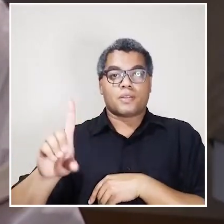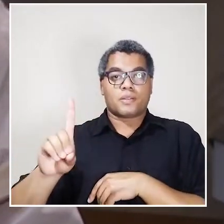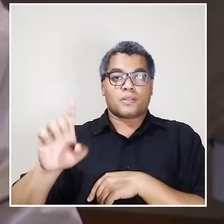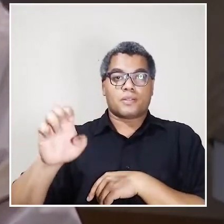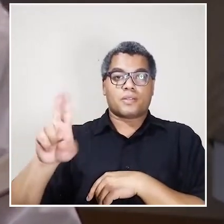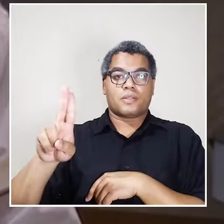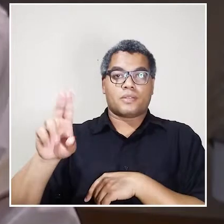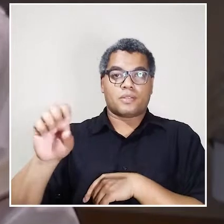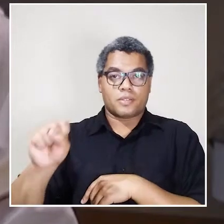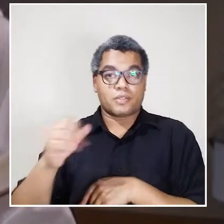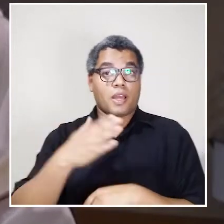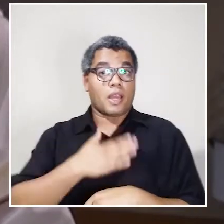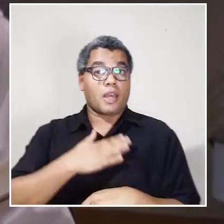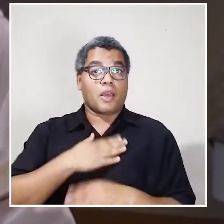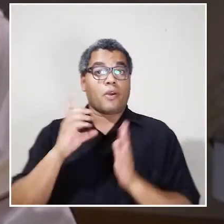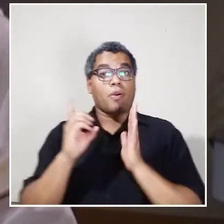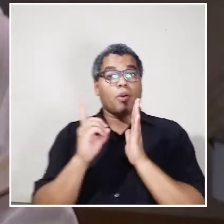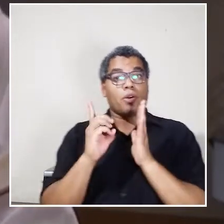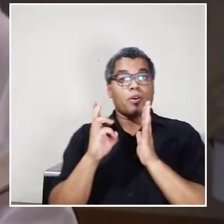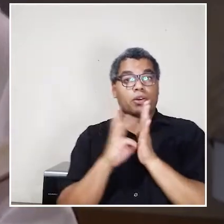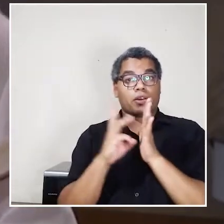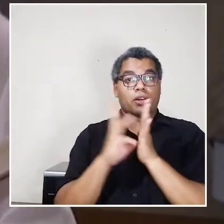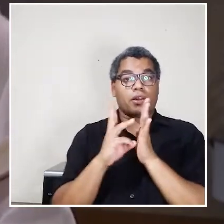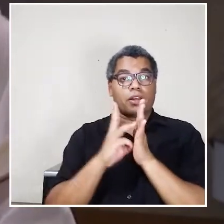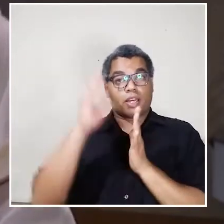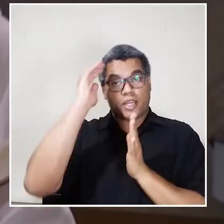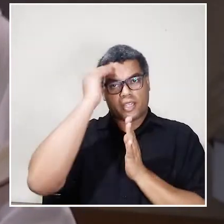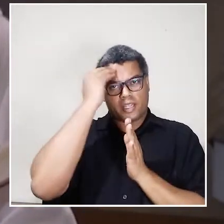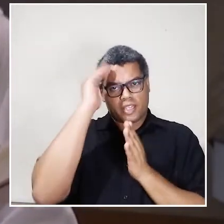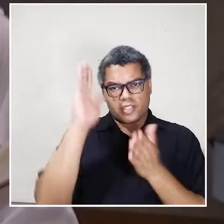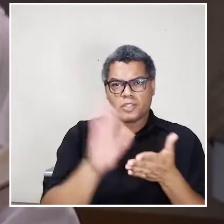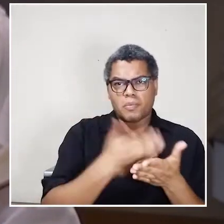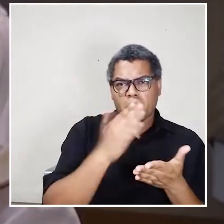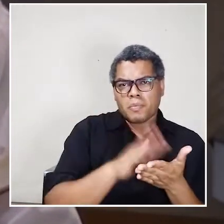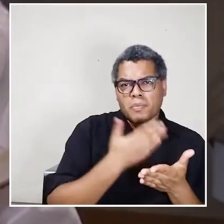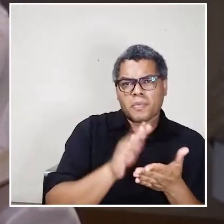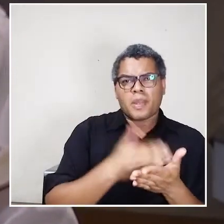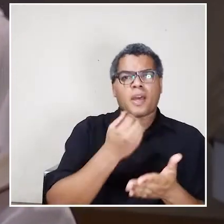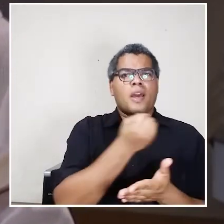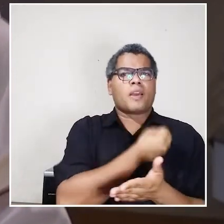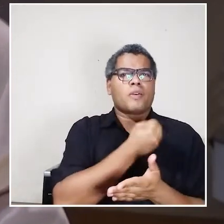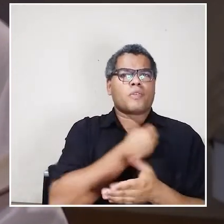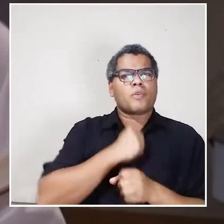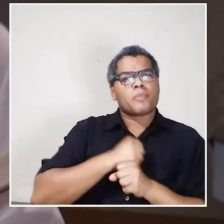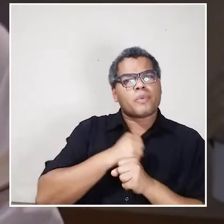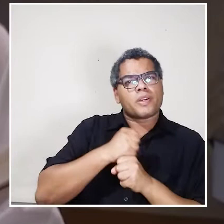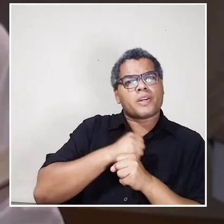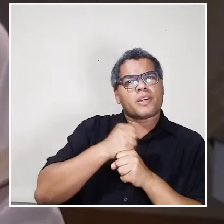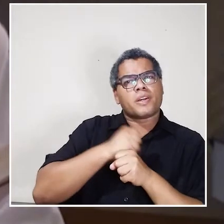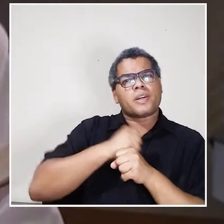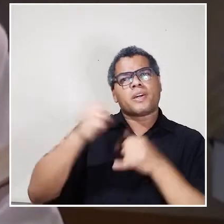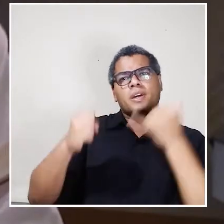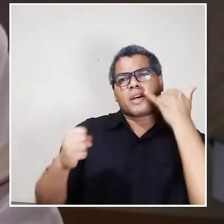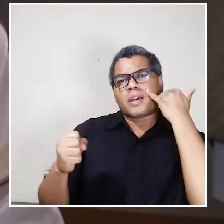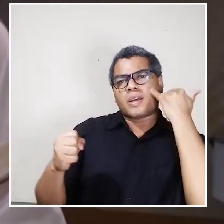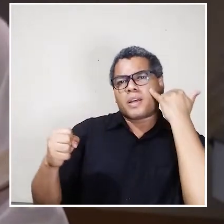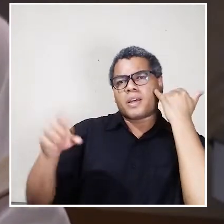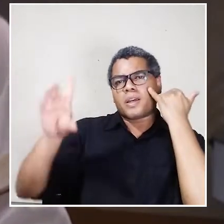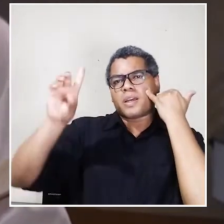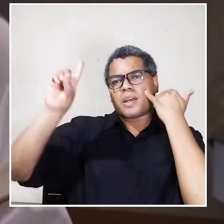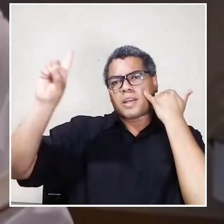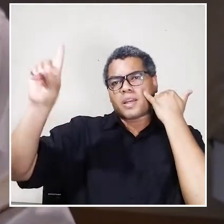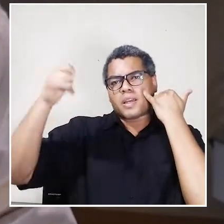reinado, eu, Daniel, entendi pelos livros que o número de anos de que falara o Senhor